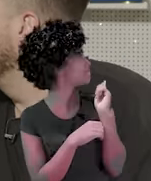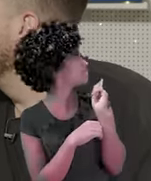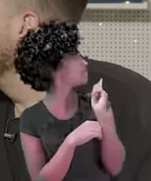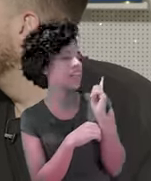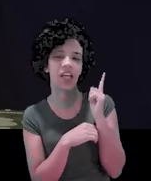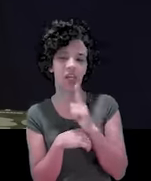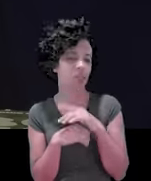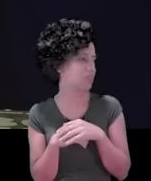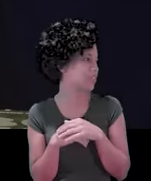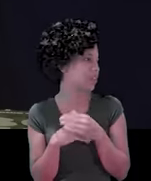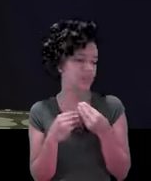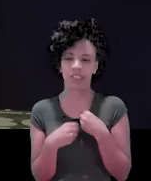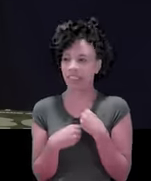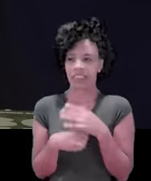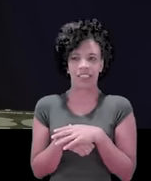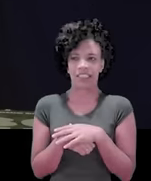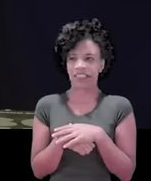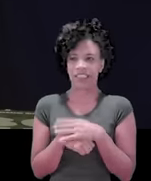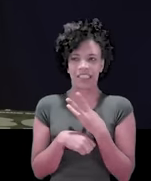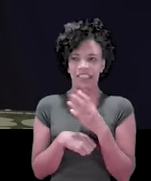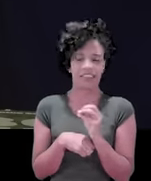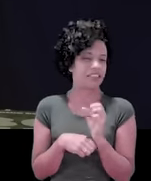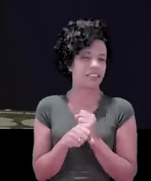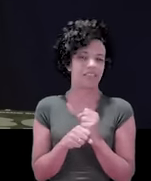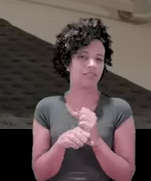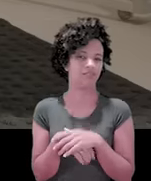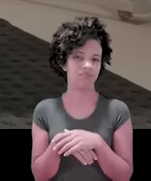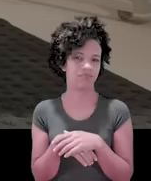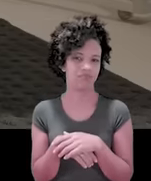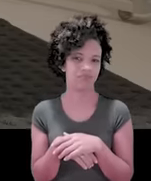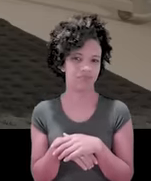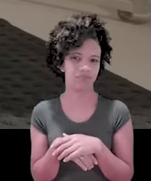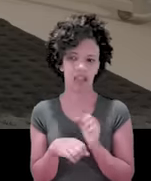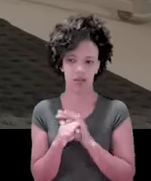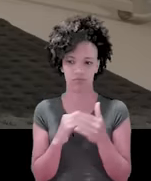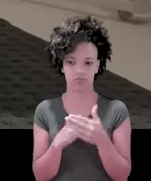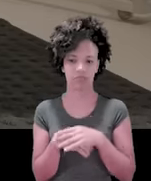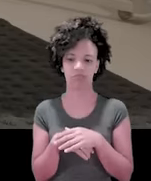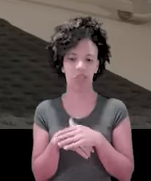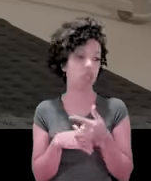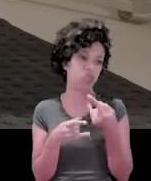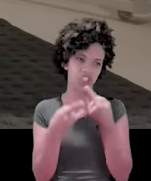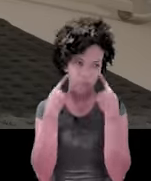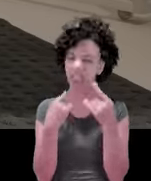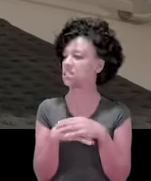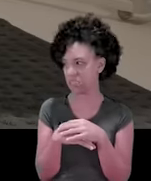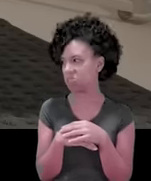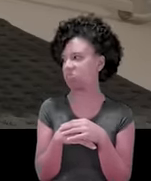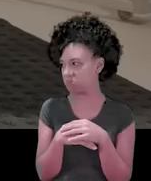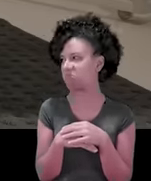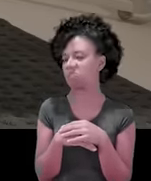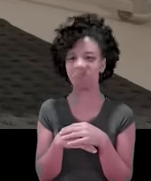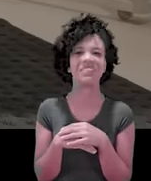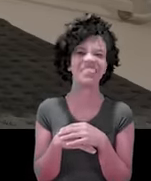e eu só conseguia dizer que vocês foi com você foi para vocês que nunca tinha pensado em mim né é áudio da premia ele sem máscara né não esqueça